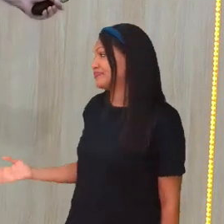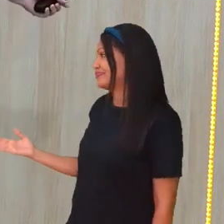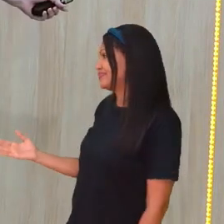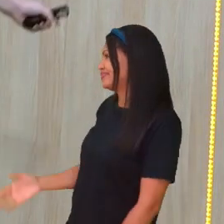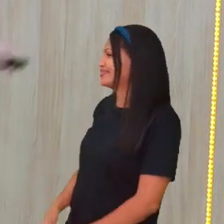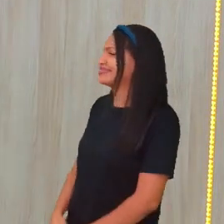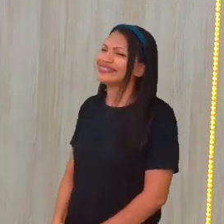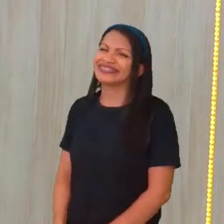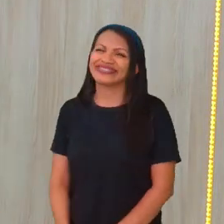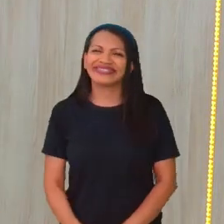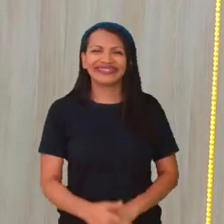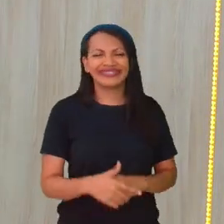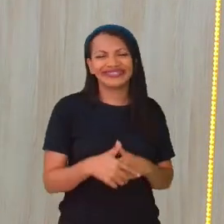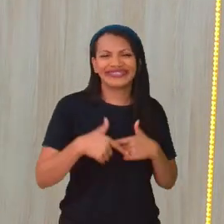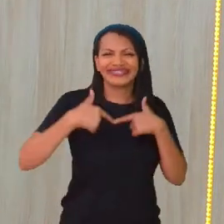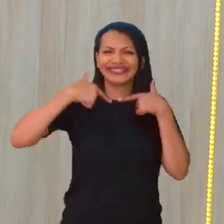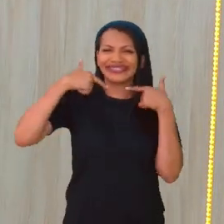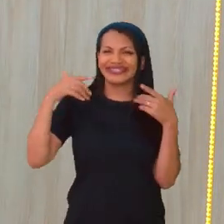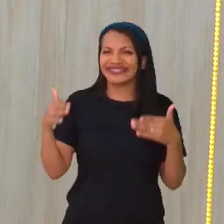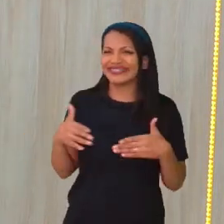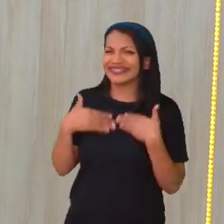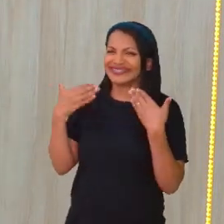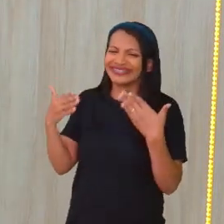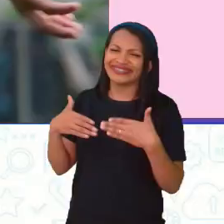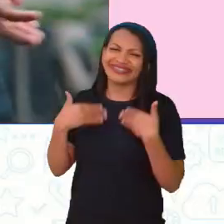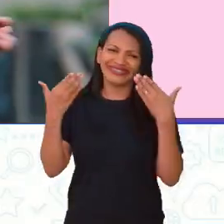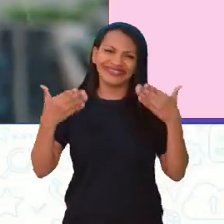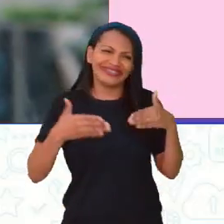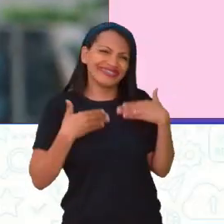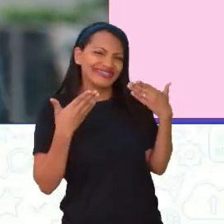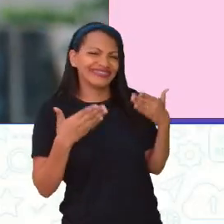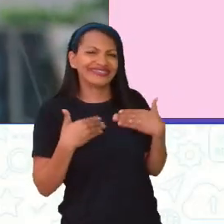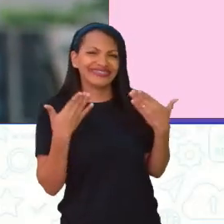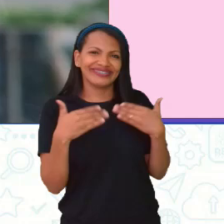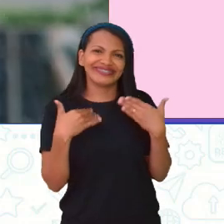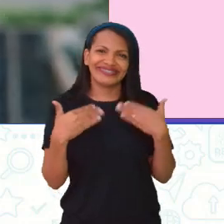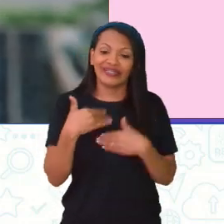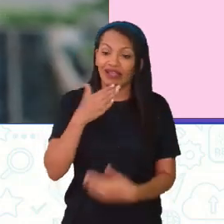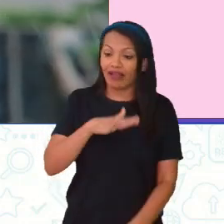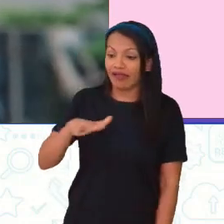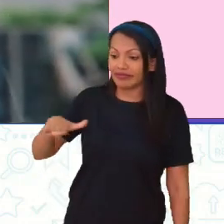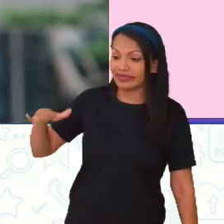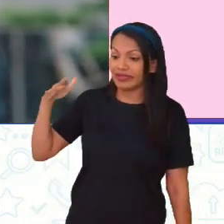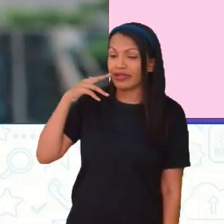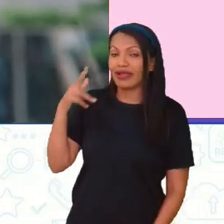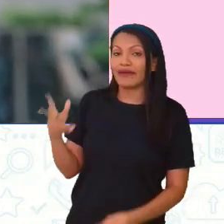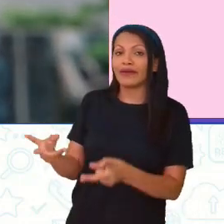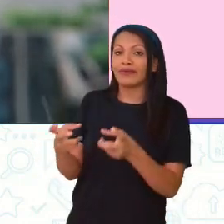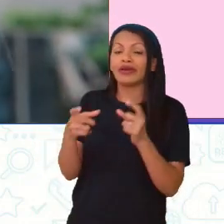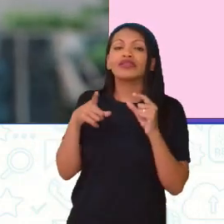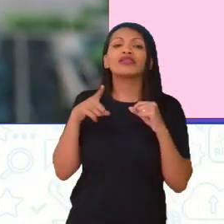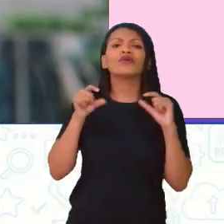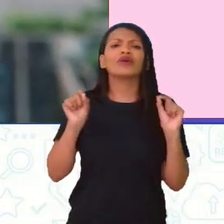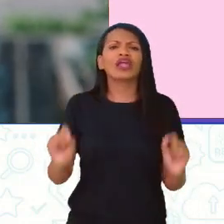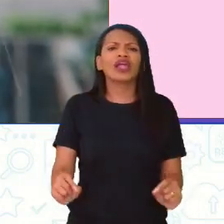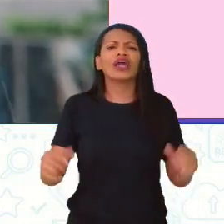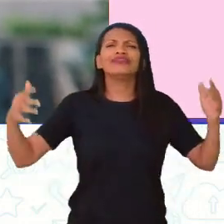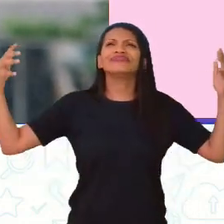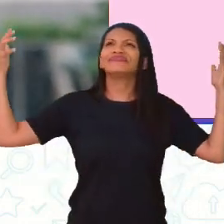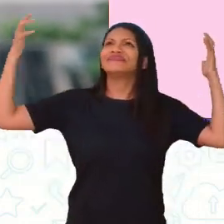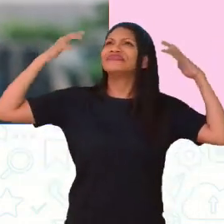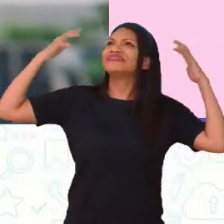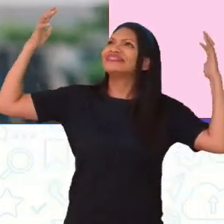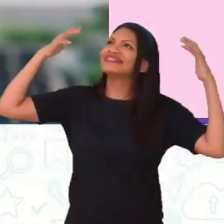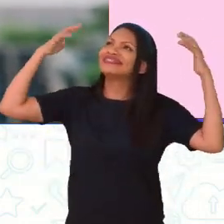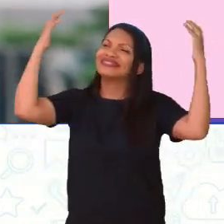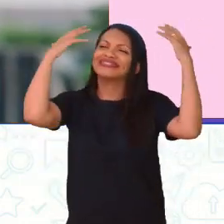Dá uma felicidade incrível, né? Dá um zoom aí para as crianças perceberem o que é que eu tenho, uma criança na chuva.